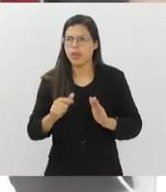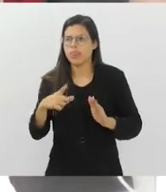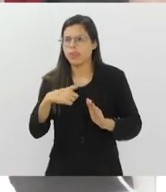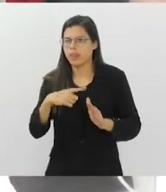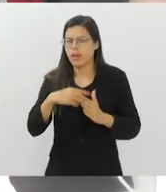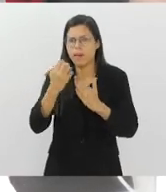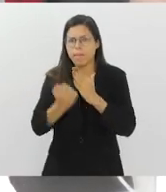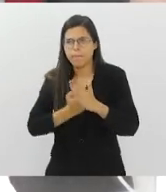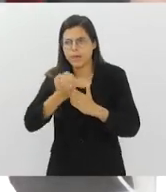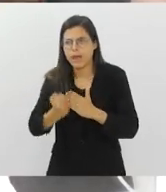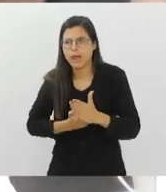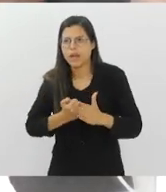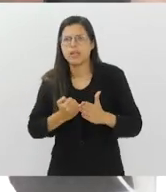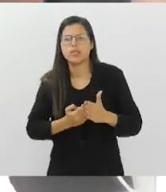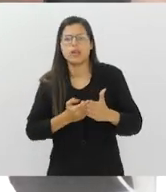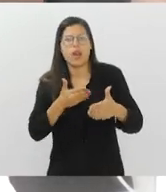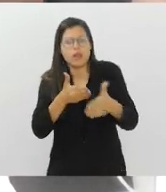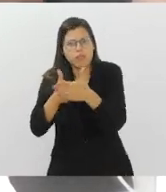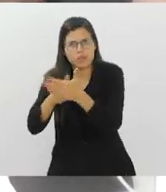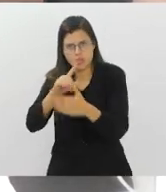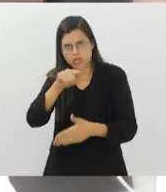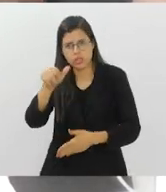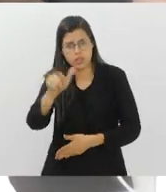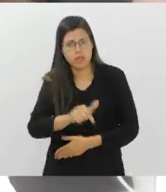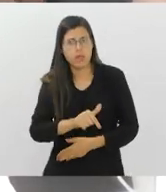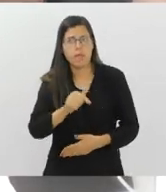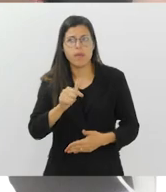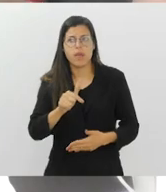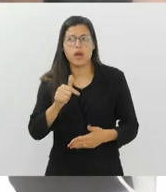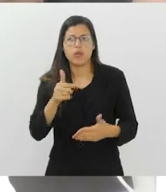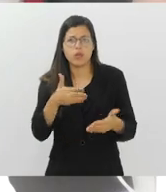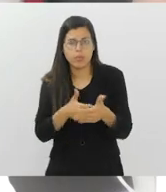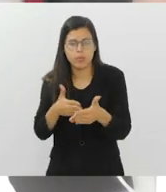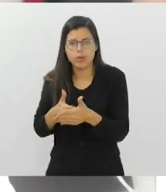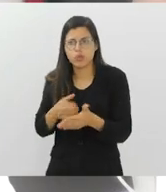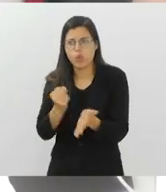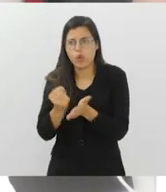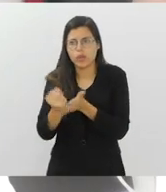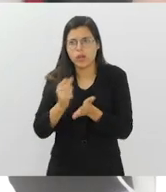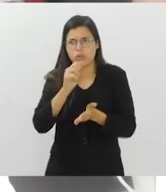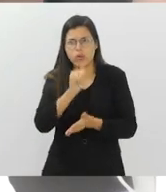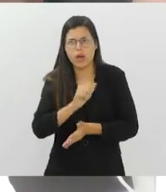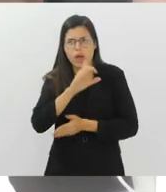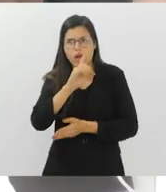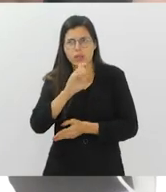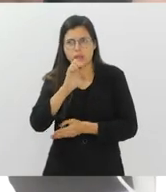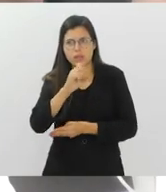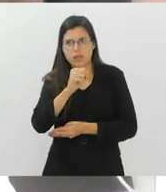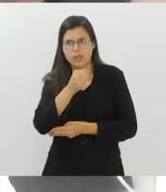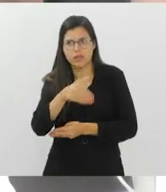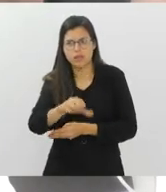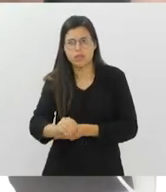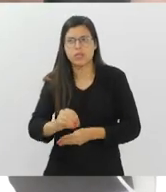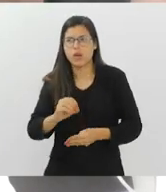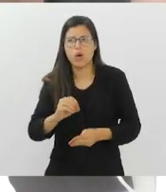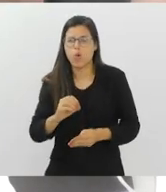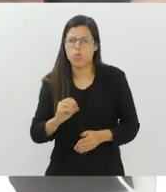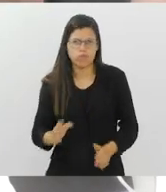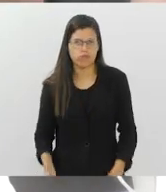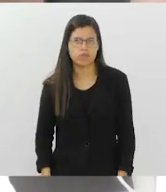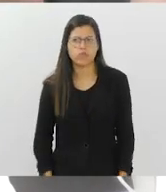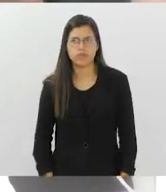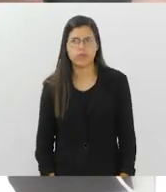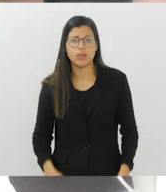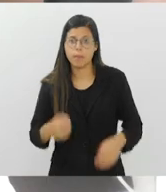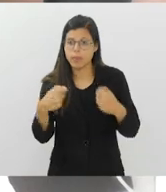impedir cancelamento unilateral, a gente vai rever contrato de adesão, a gente vai impedir que seja feito contrato de adesão unilateral, a gente vai... Enfim, tem